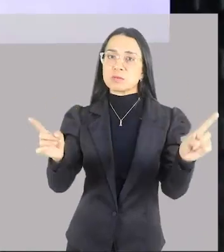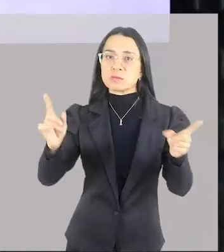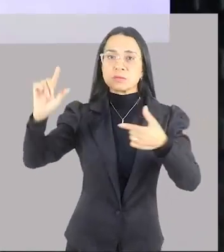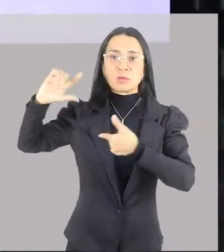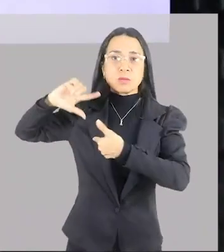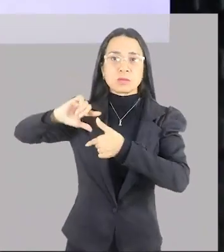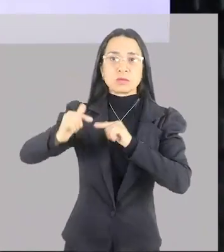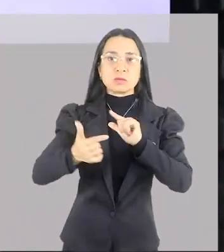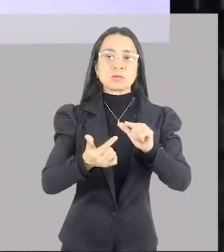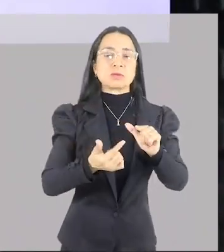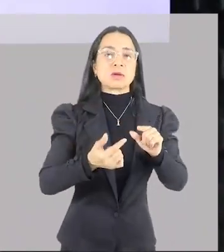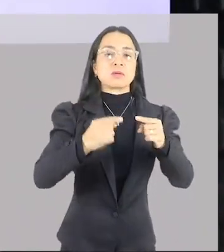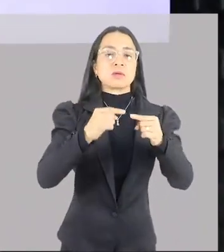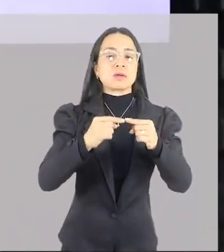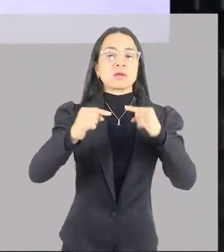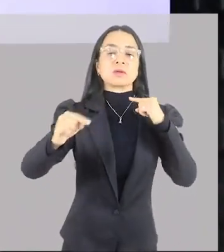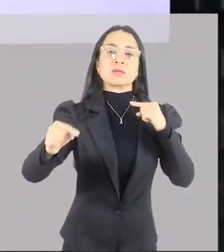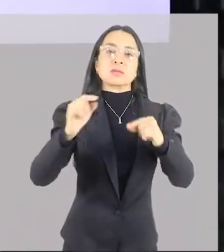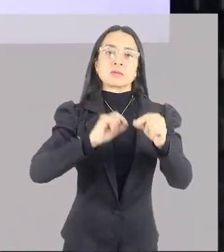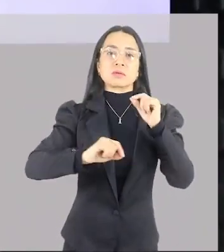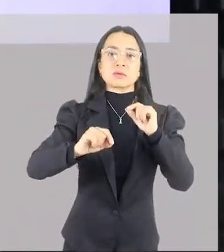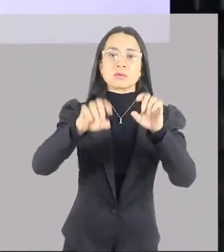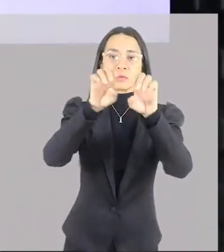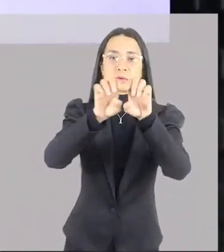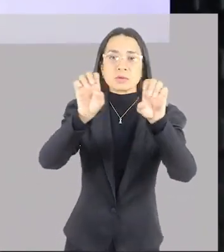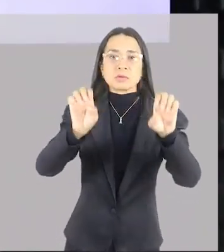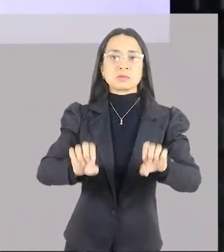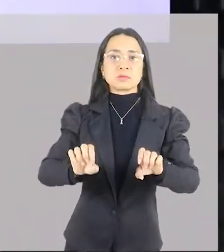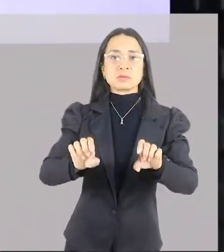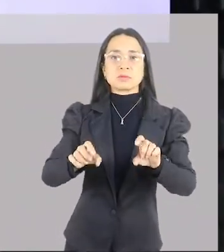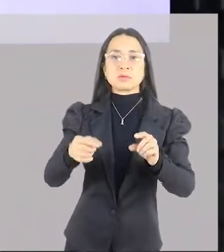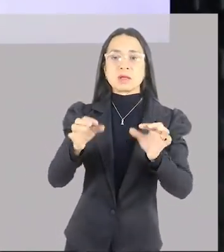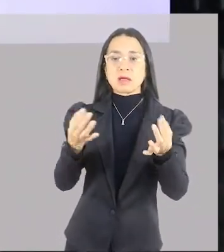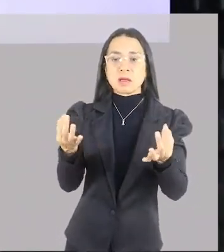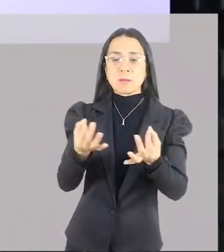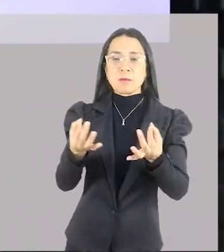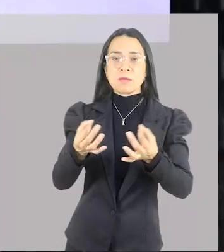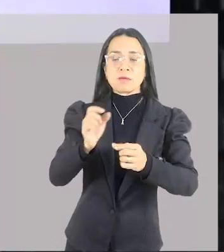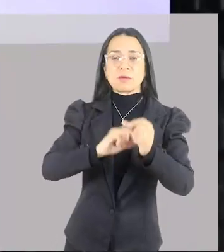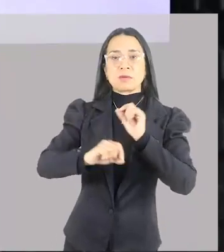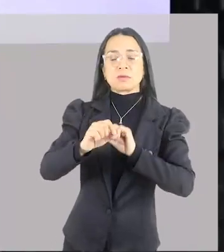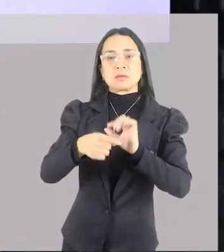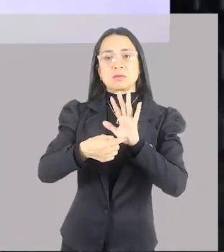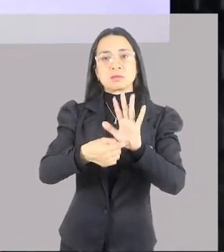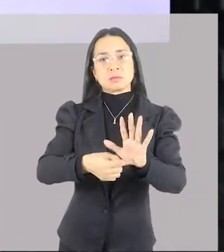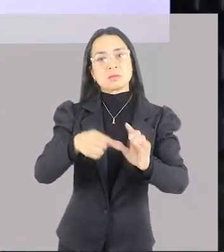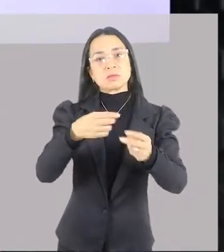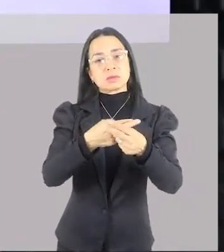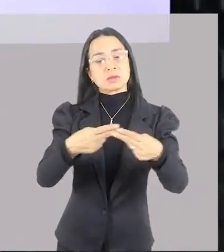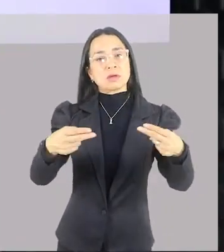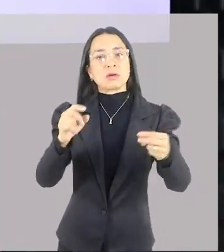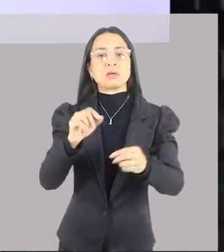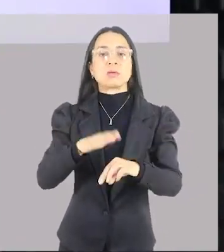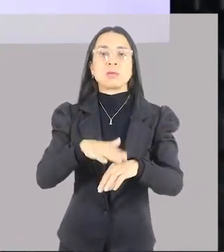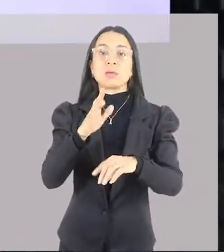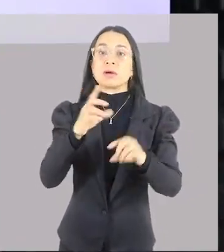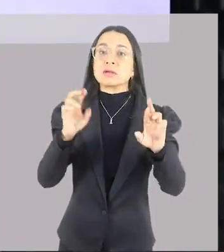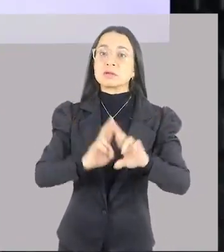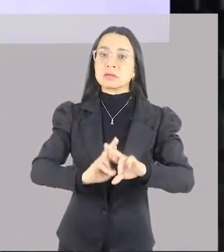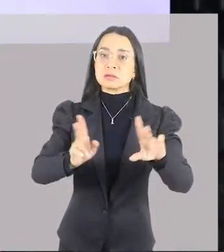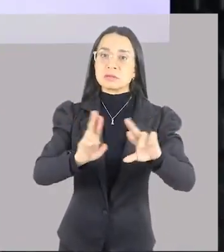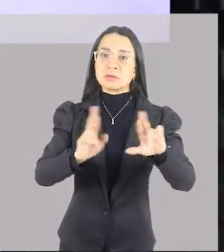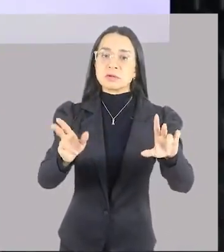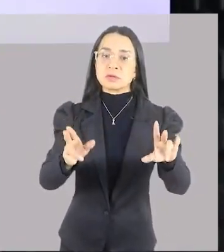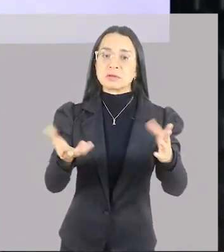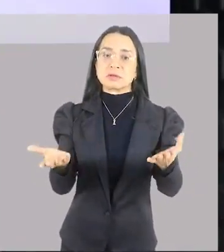anti-academicismo representa esse rompimento com aquela estrutura moldada, certo? E traz algo mais diferente, não vou